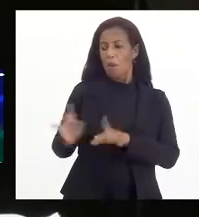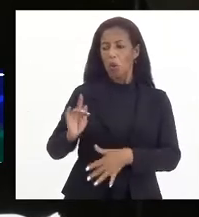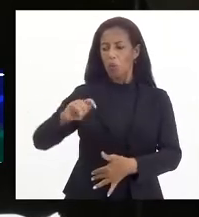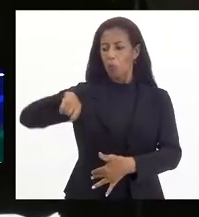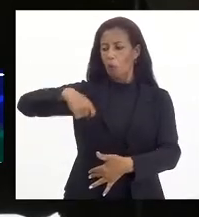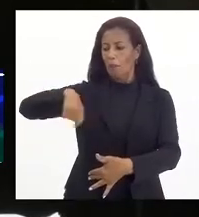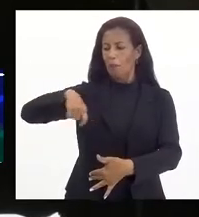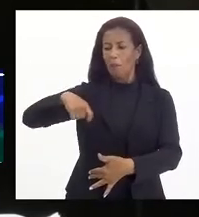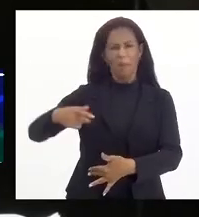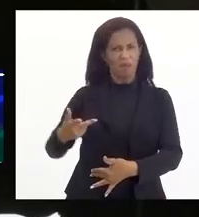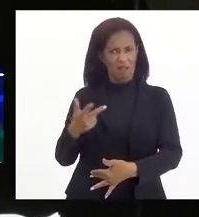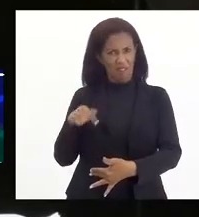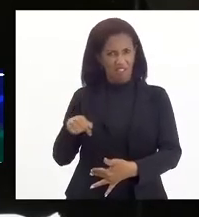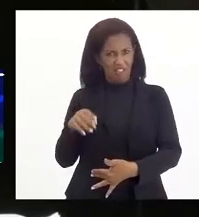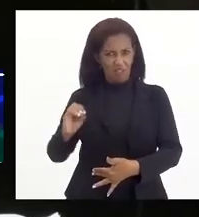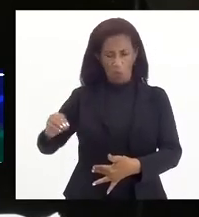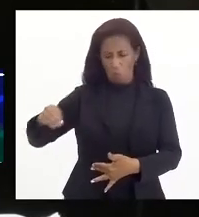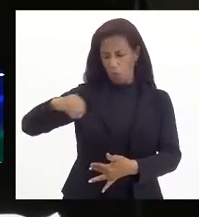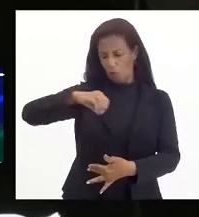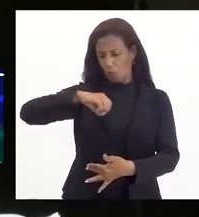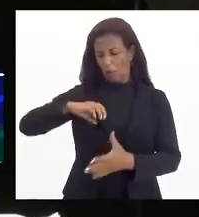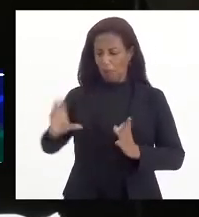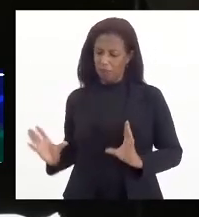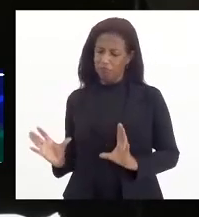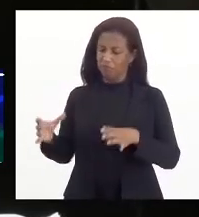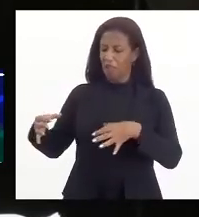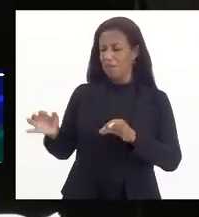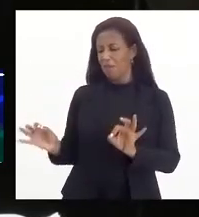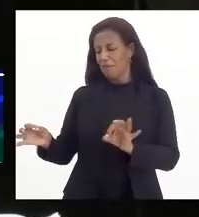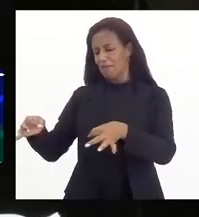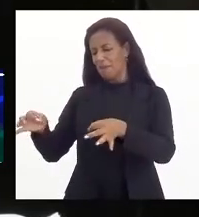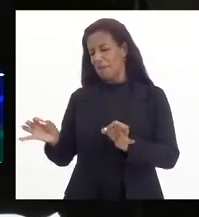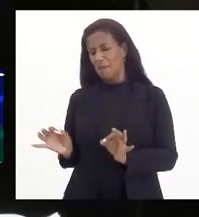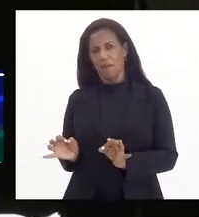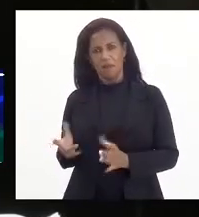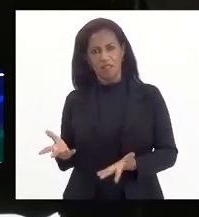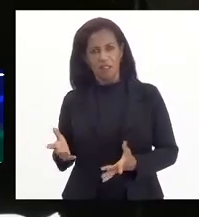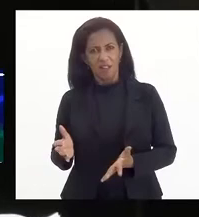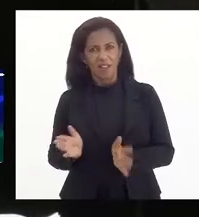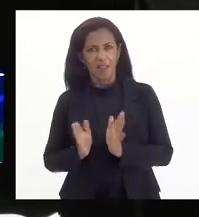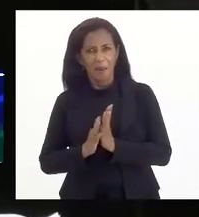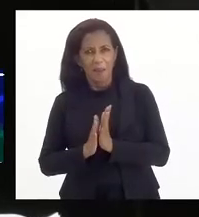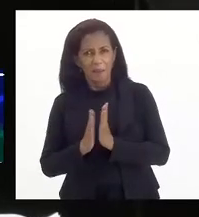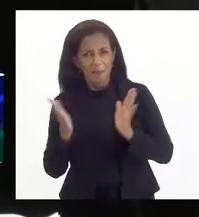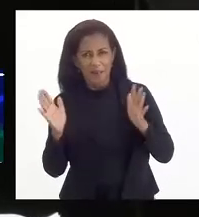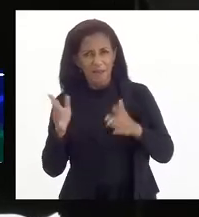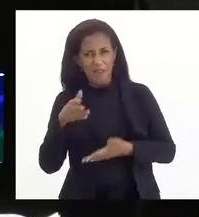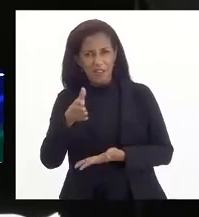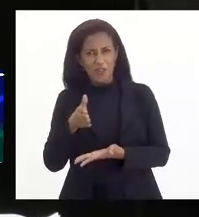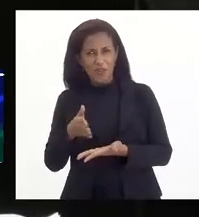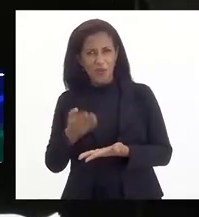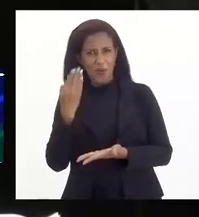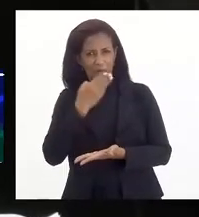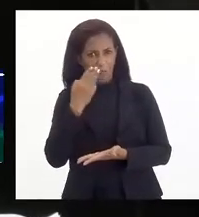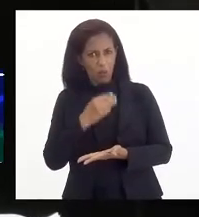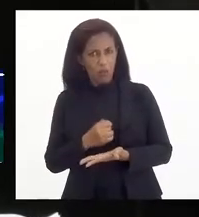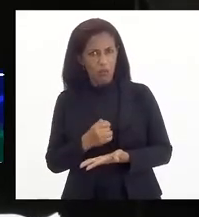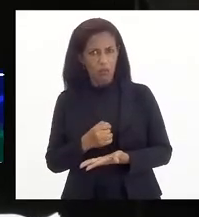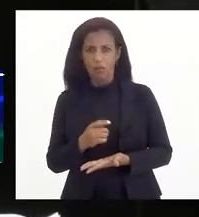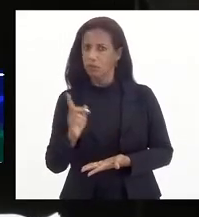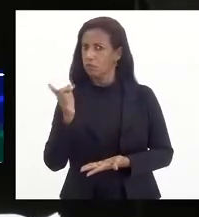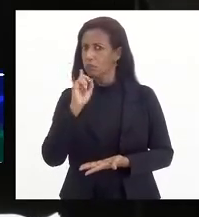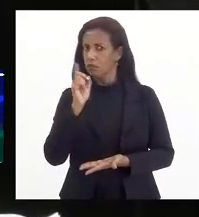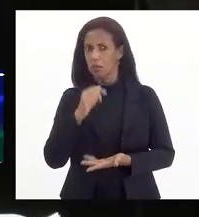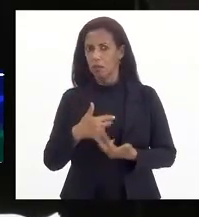confeitado tudo já com o morango Jujuba vou te chocolate só cantar o parabéns e cortar o bolo só que